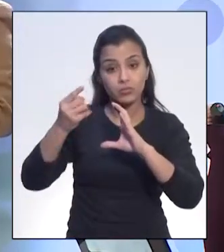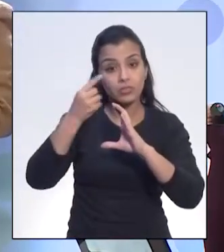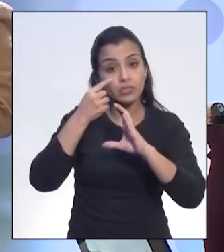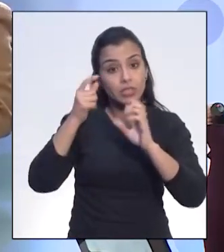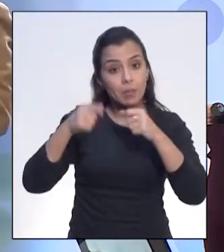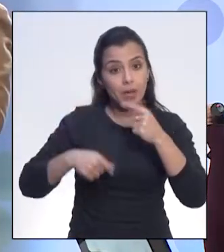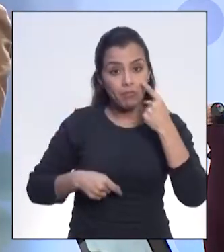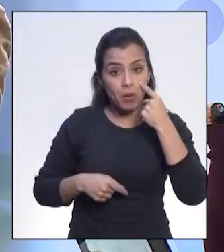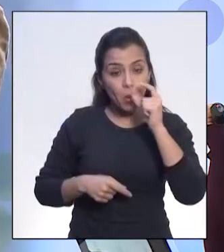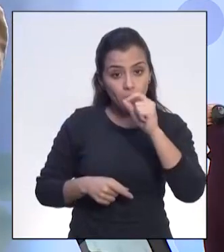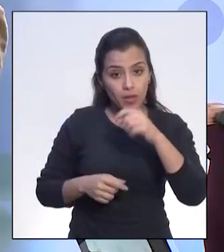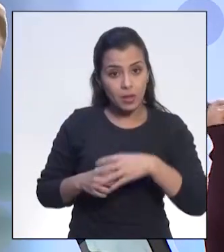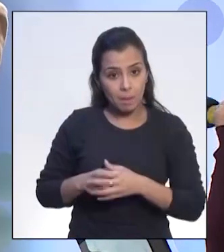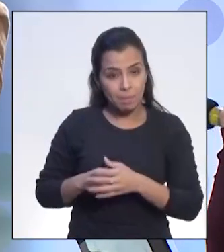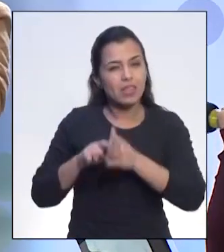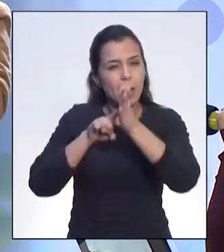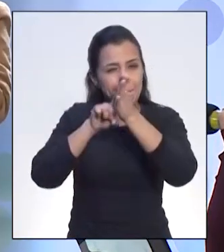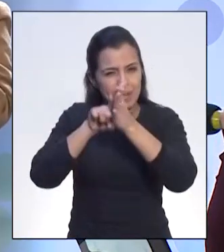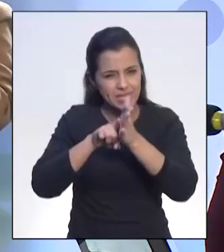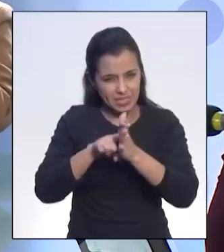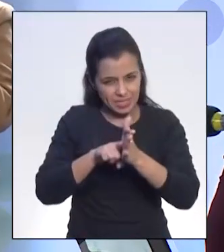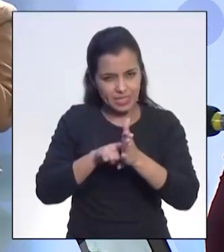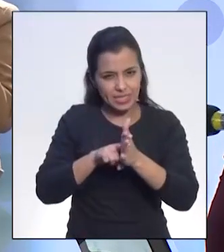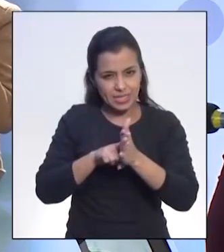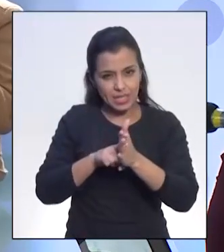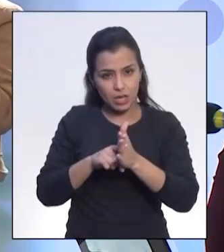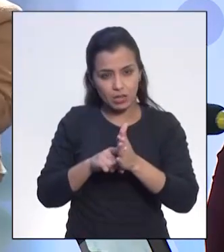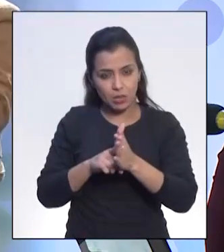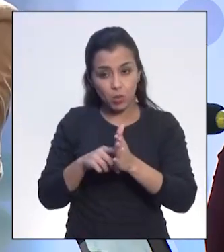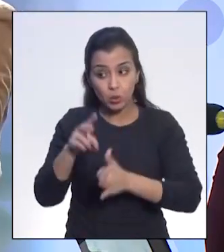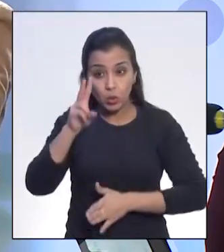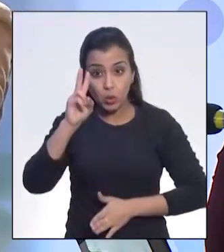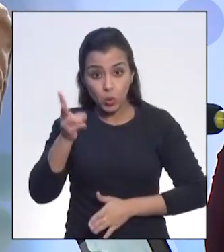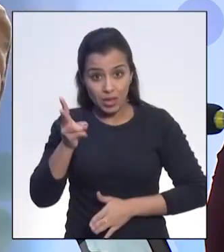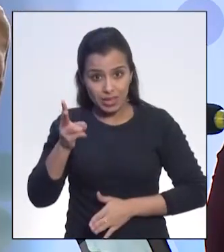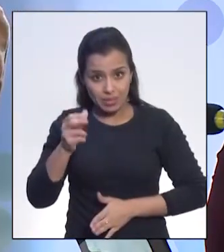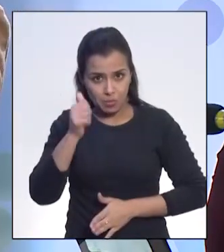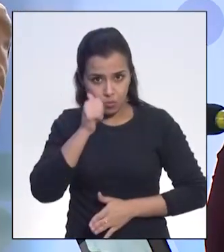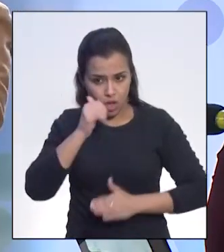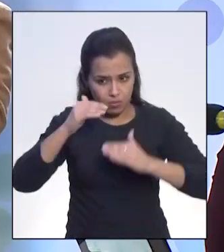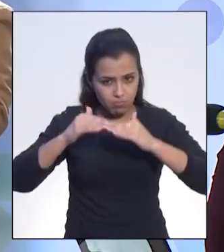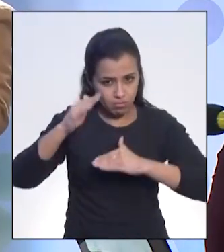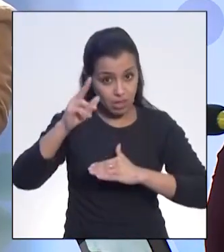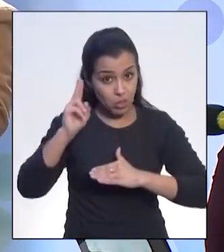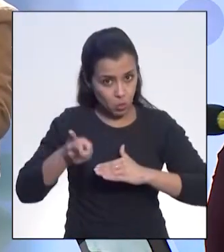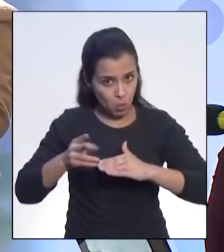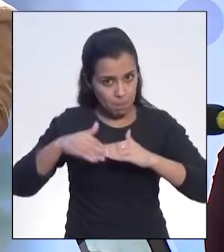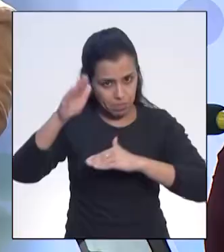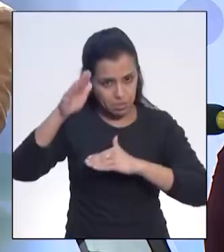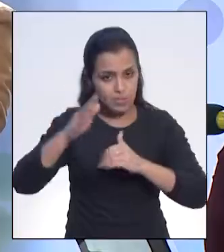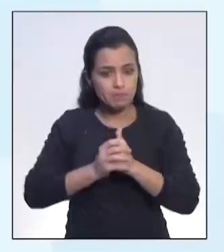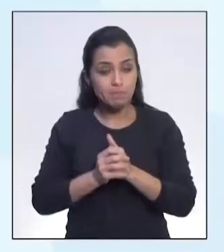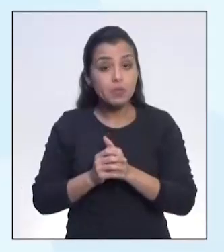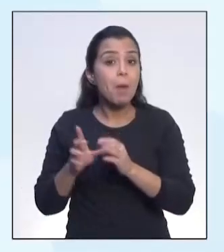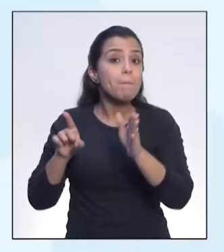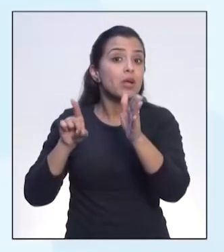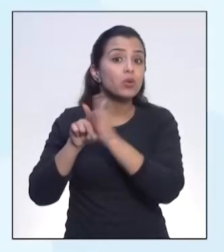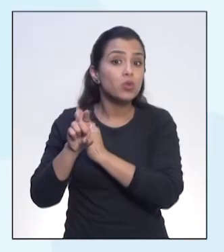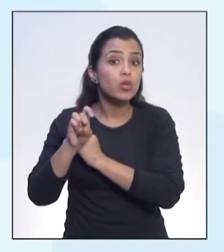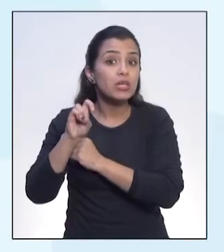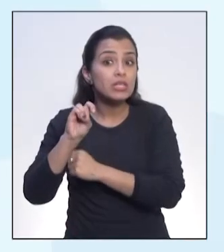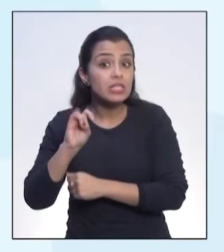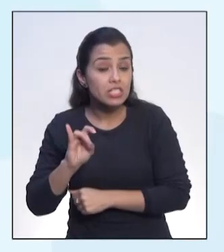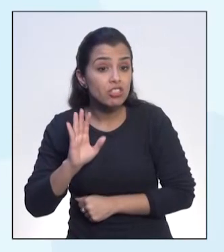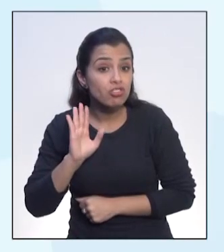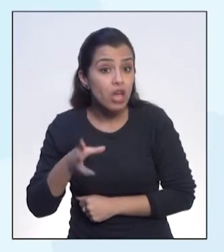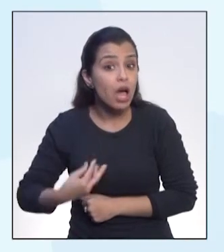observando é que uma pesquisa com mais de 2.000 mulheres no Brasil, foi perguntado se elas se alguma